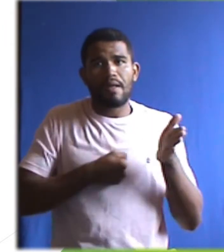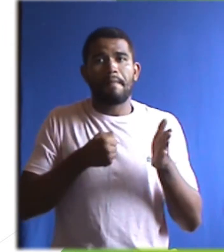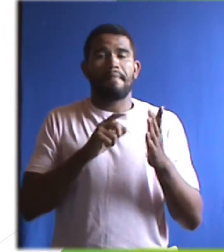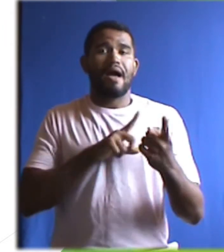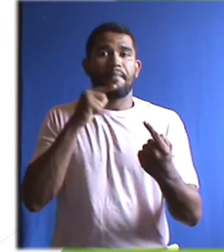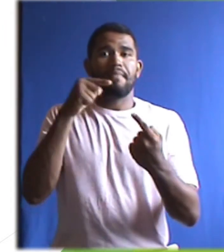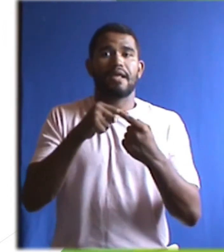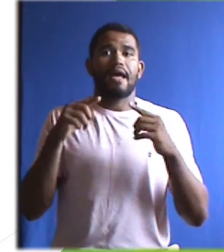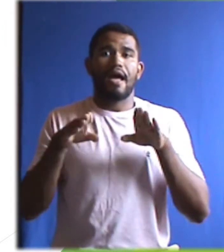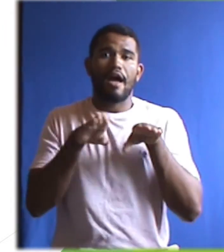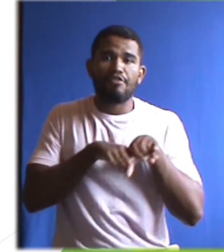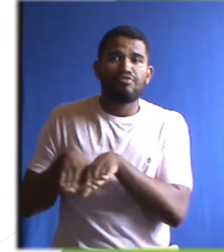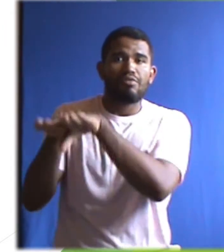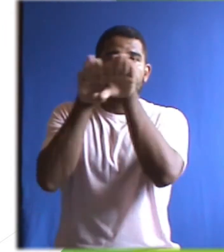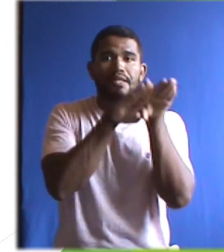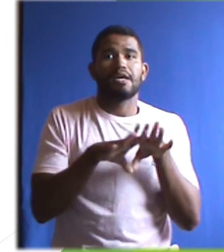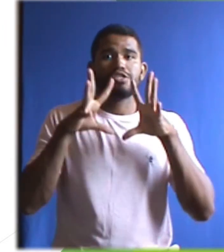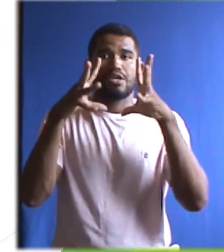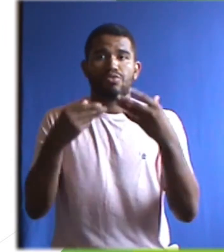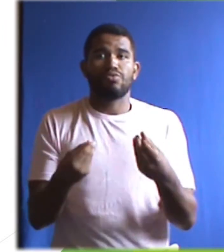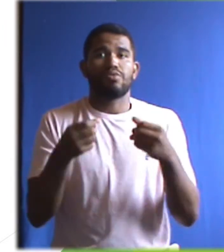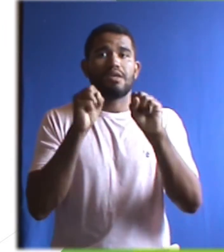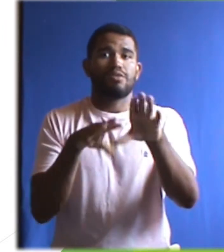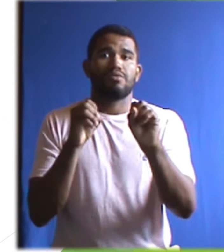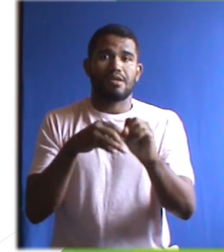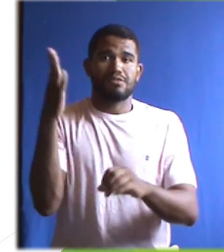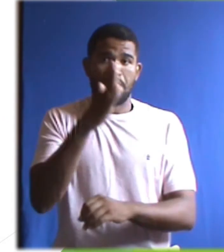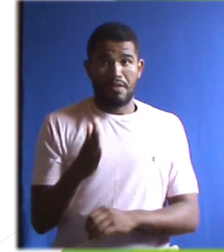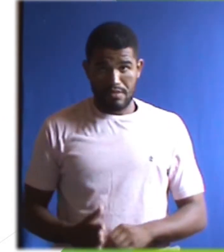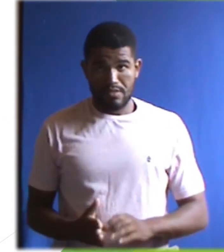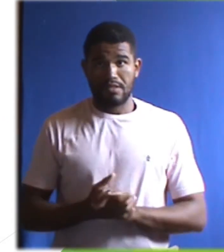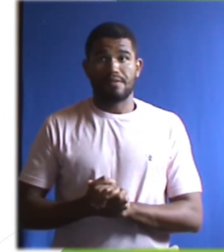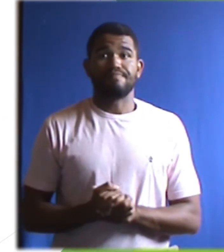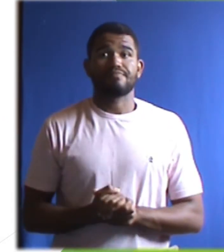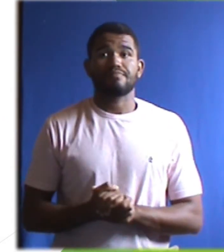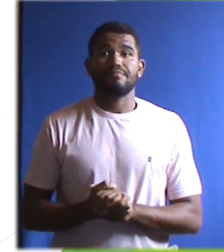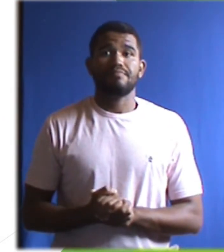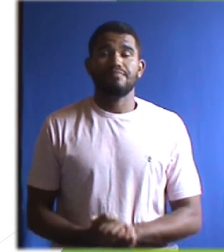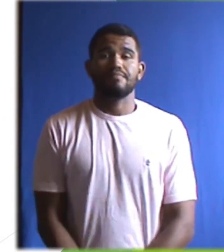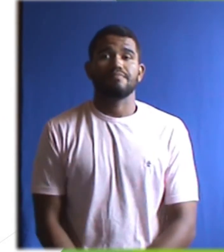que luta-se para que seja empregado em uniformidade na educação básica.